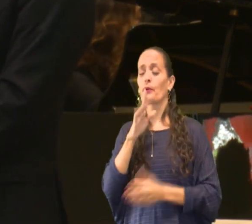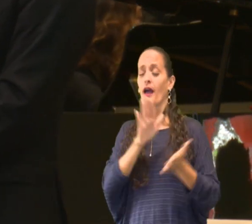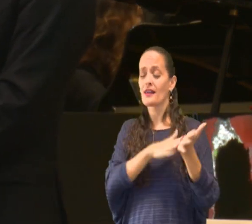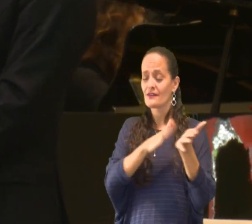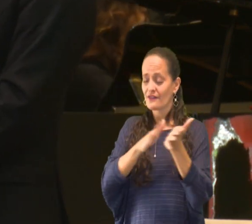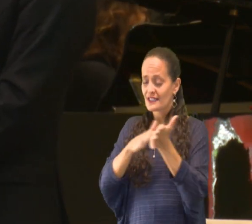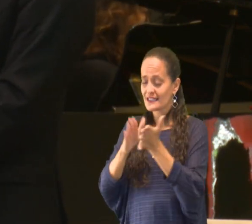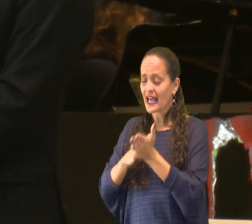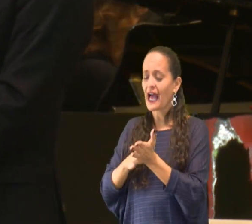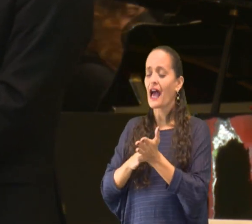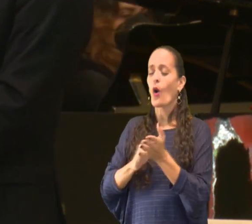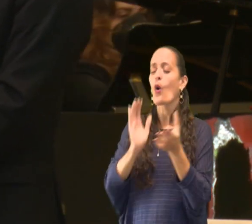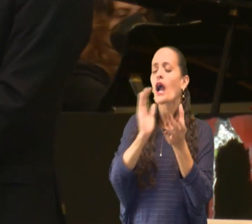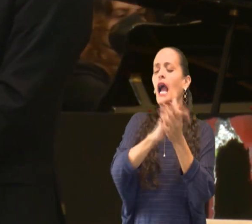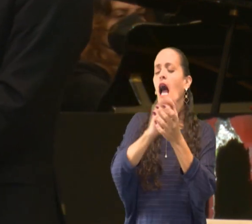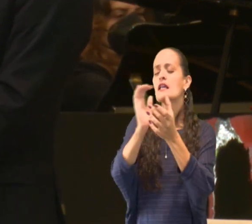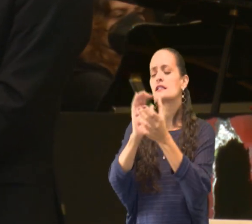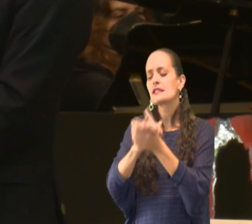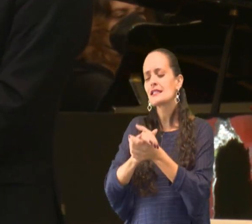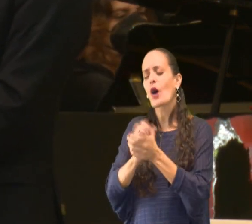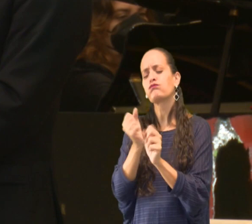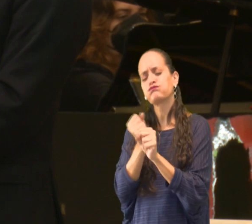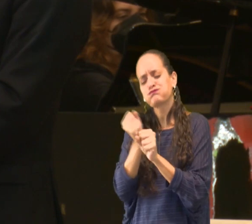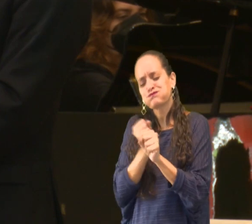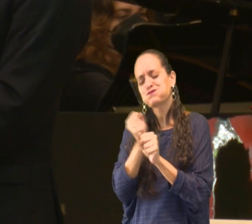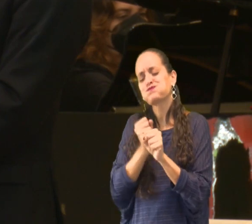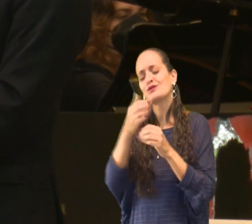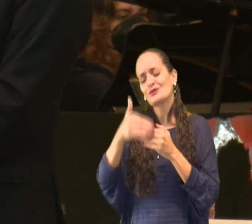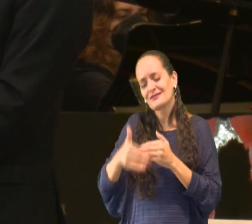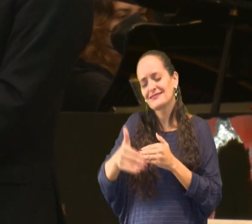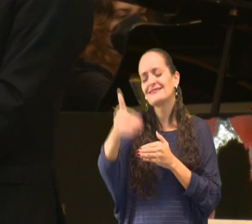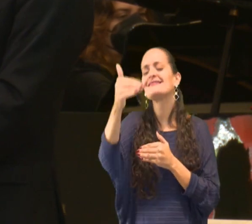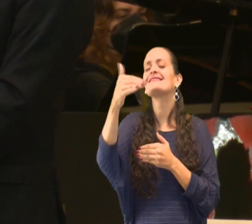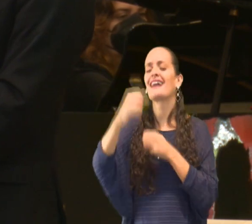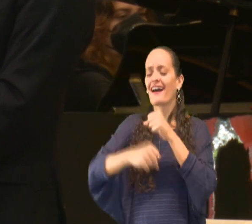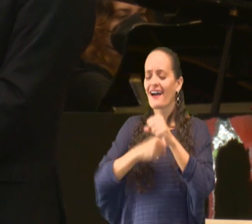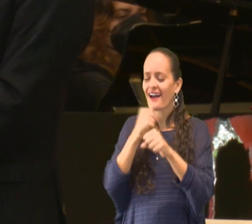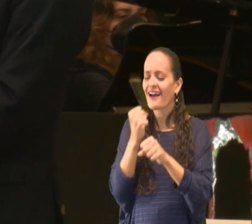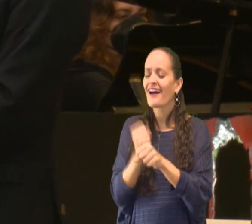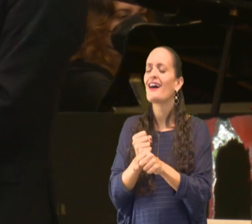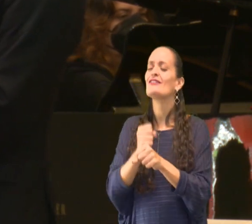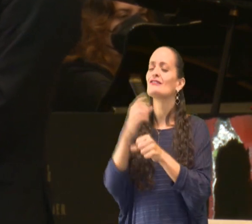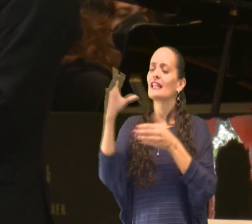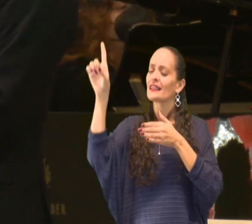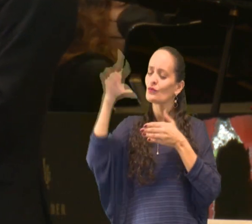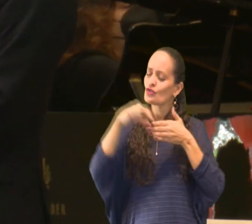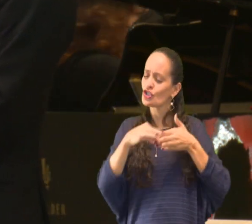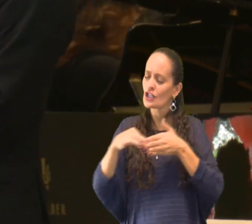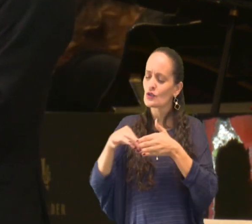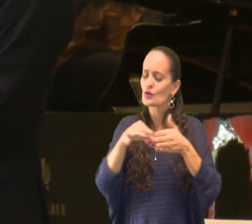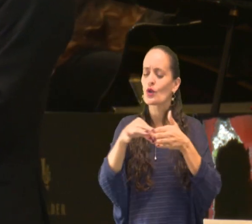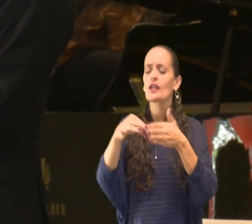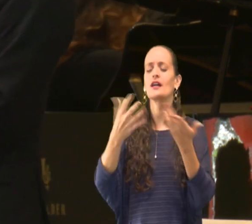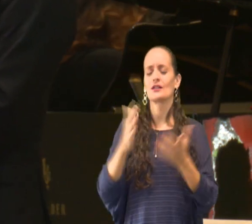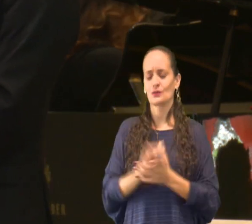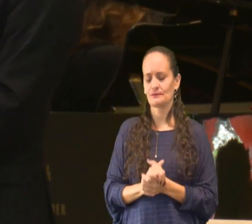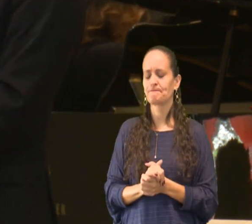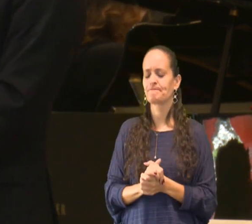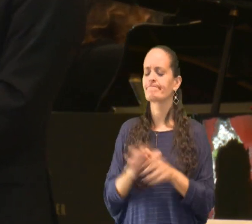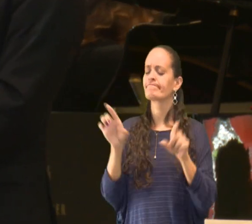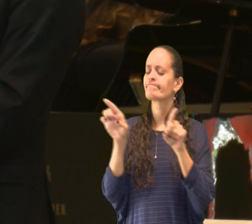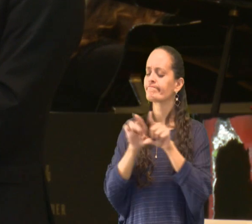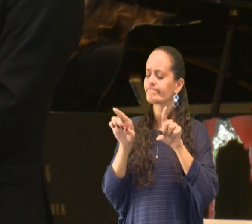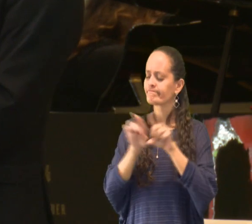casais que celebram mais um ano de caminhada matrimonial, é o Senhor sustentando, direcionando os teus servos, ó Deus. E